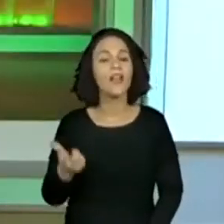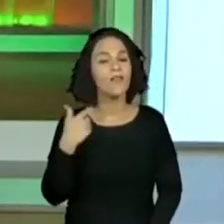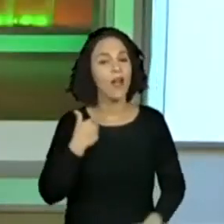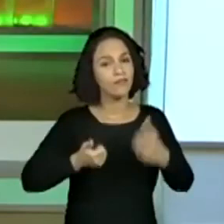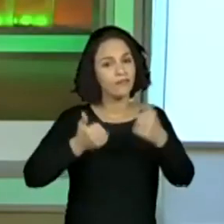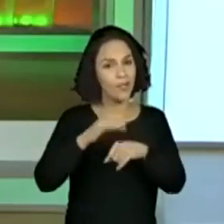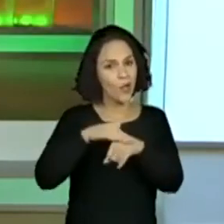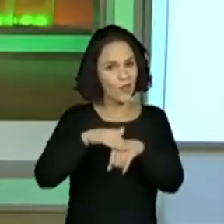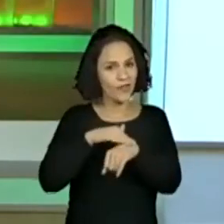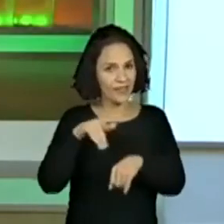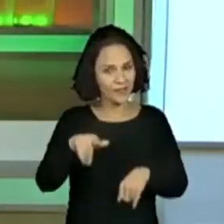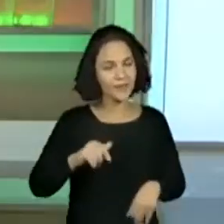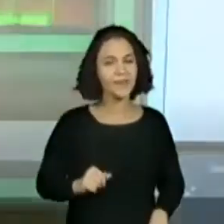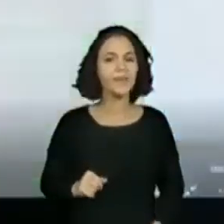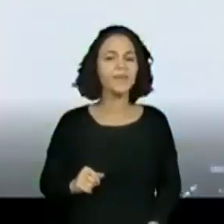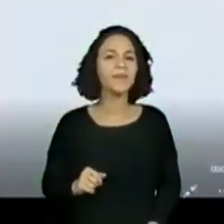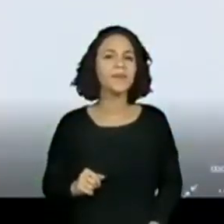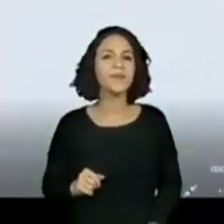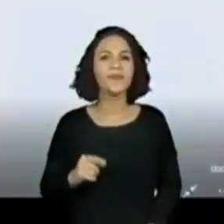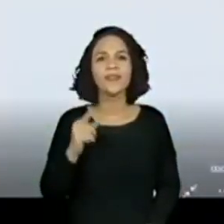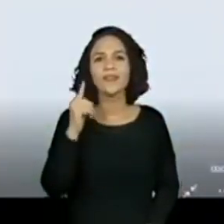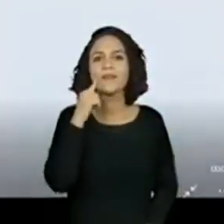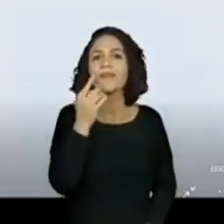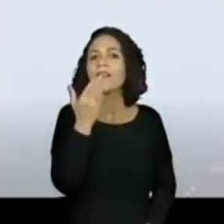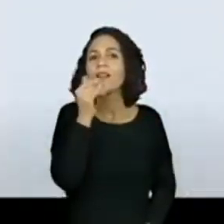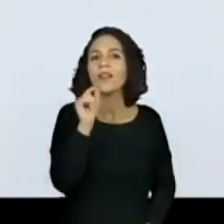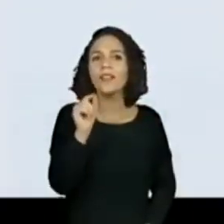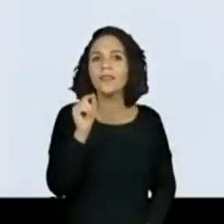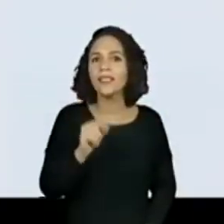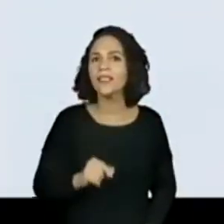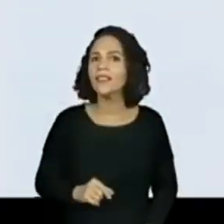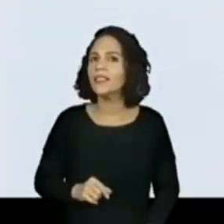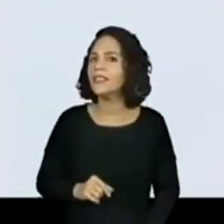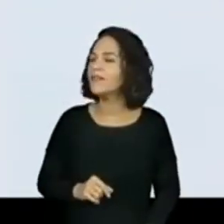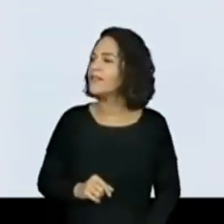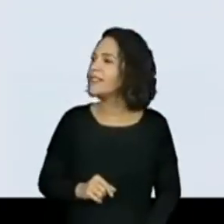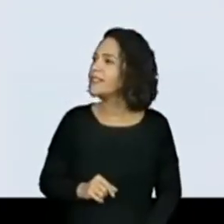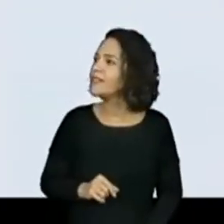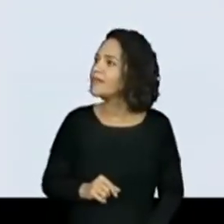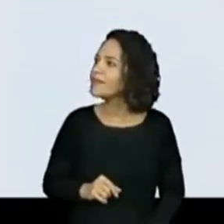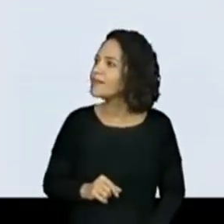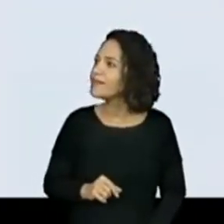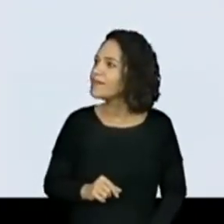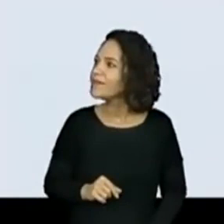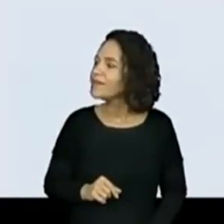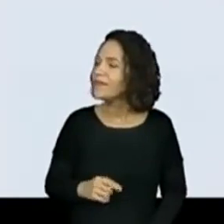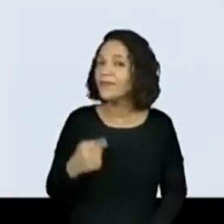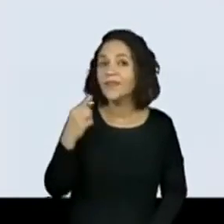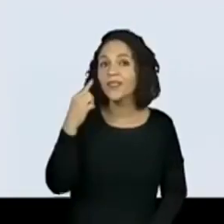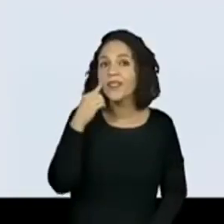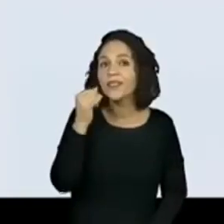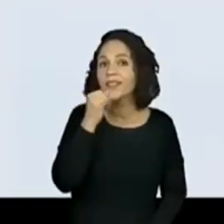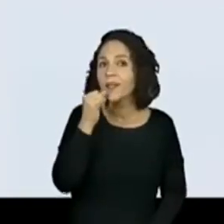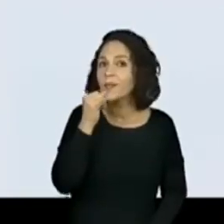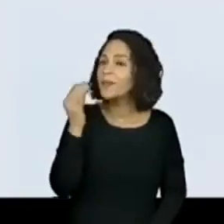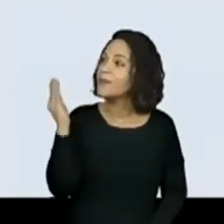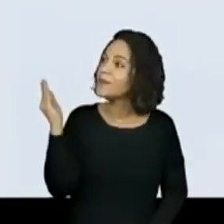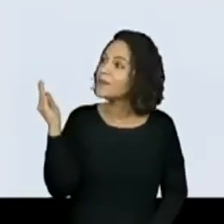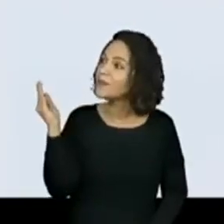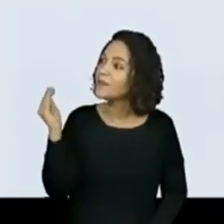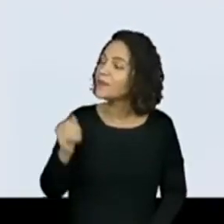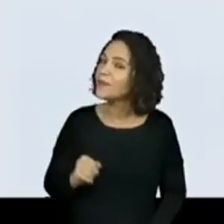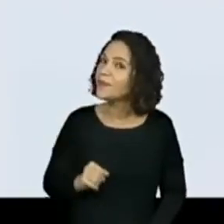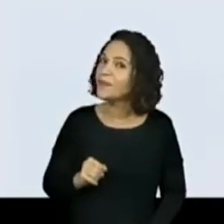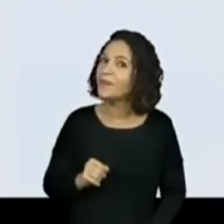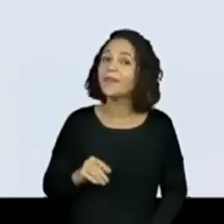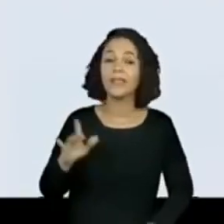pensa sobre esse assunto. Que tipo de alimentação é de um animal, de um inseto como esse? É